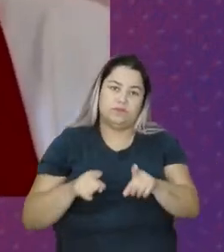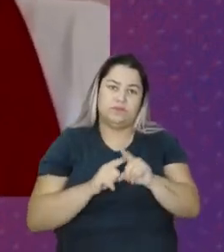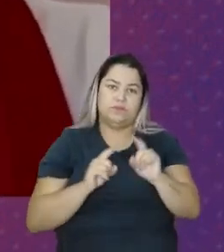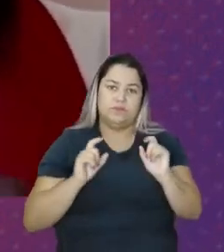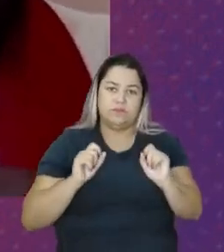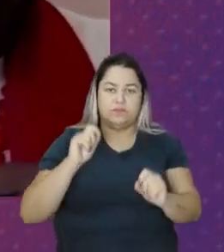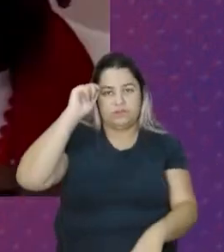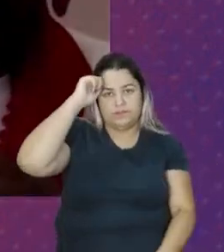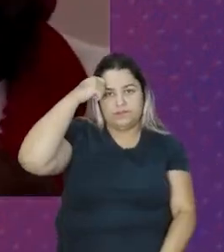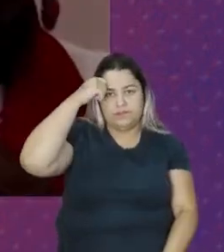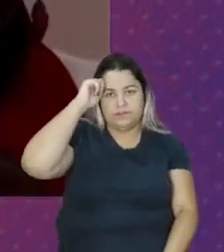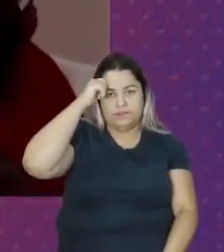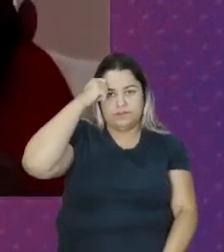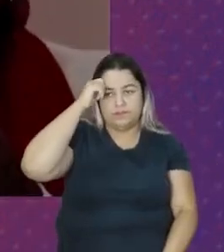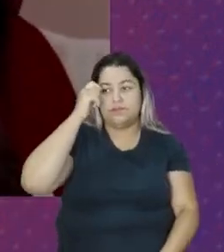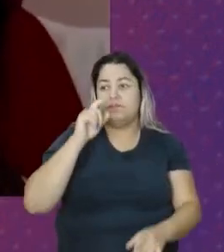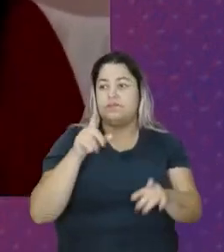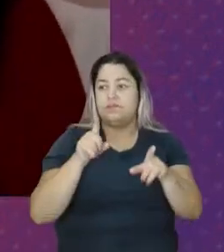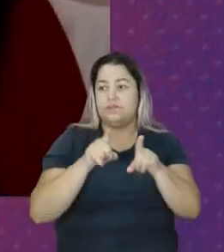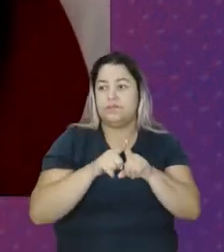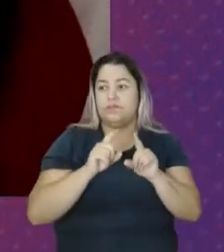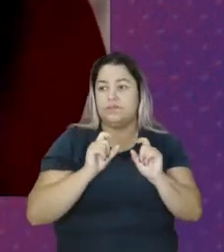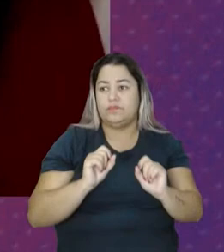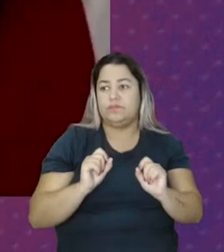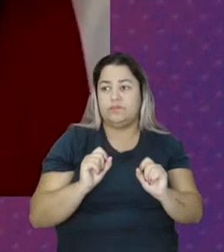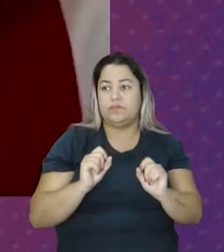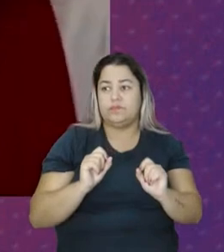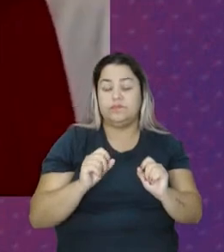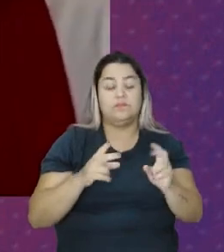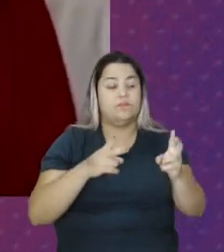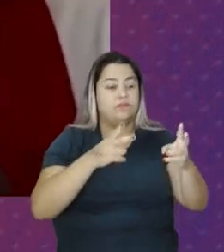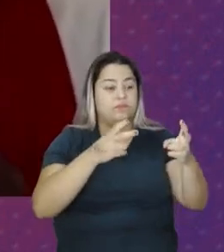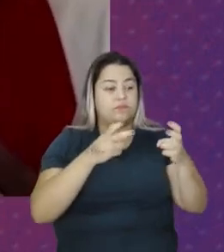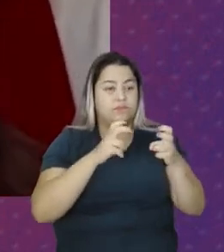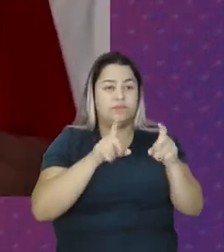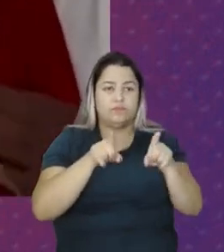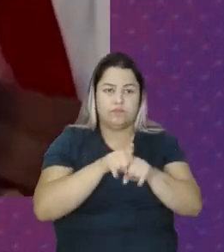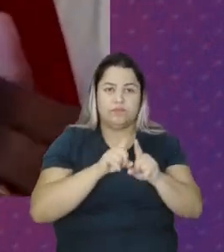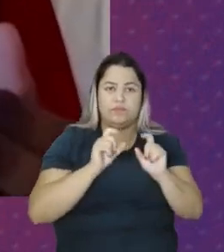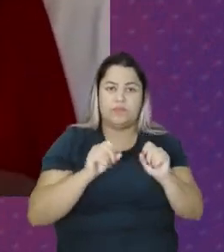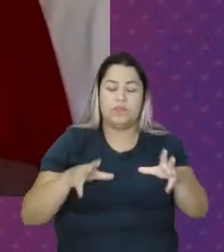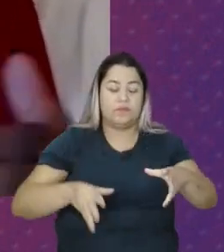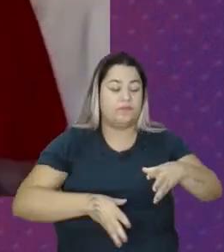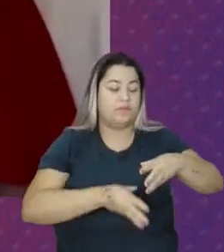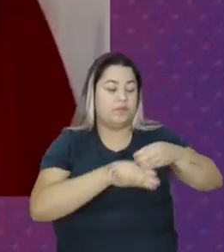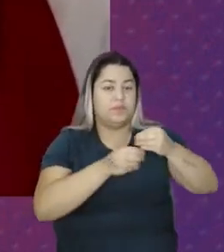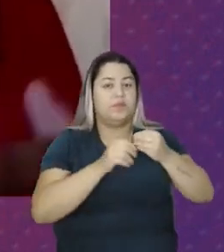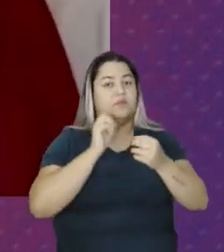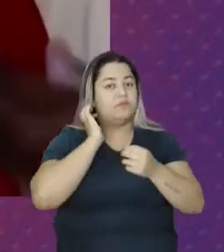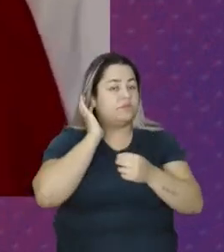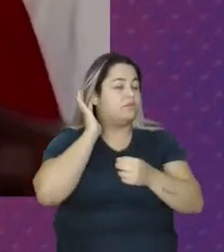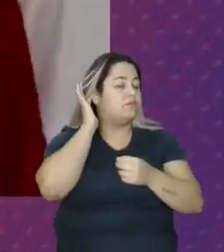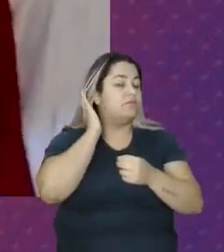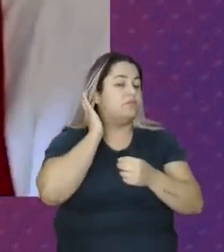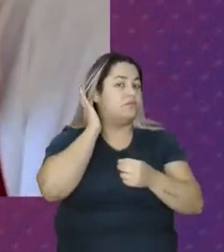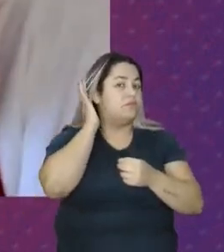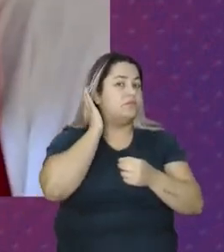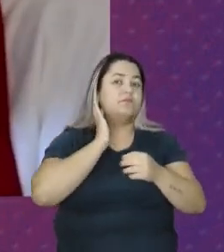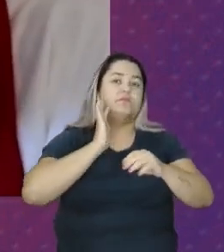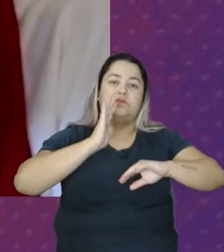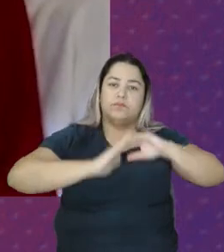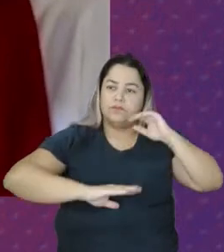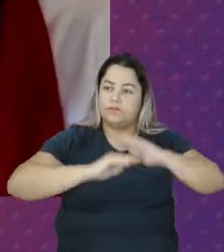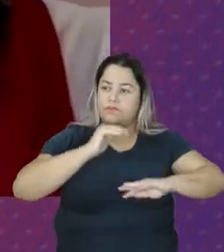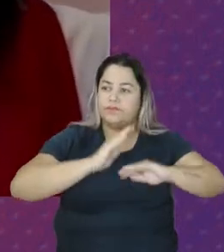racismo. Isso a gente pode perceber que a implementação de medidas de ações